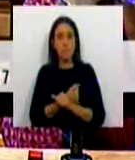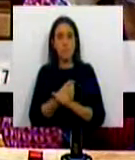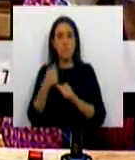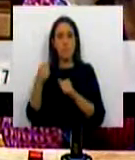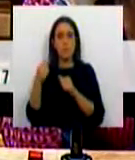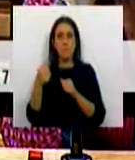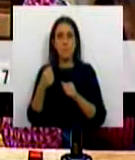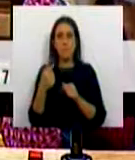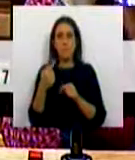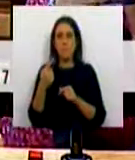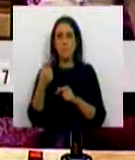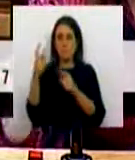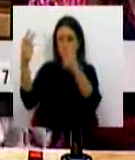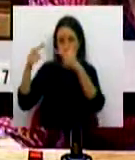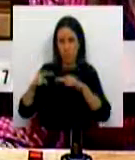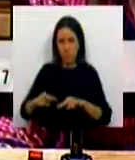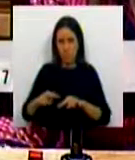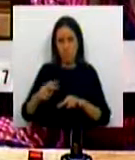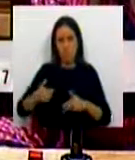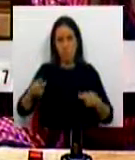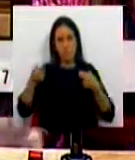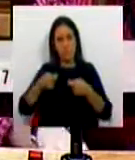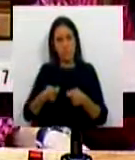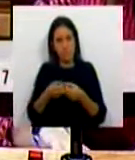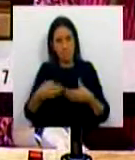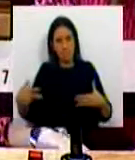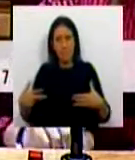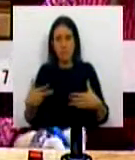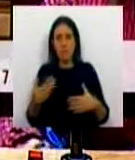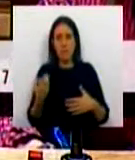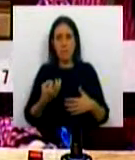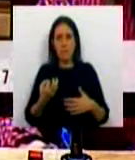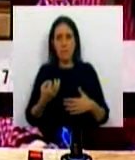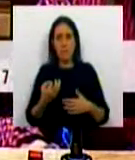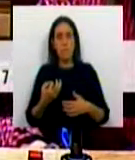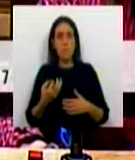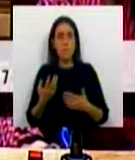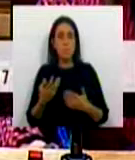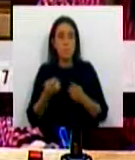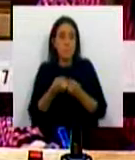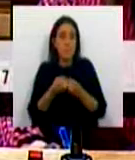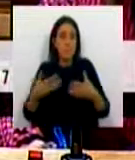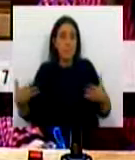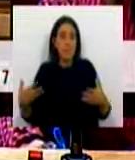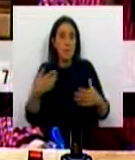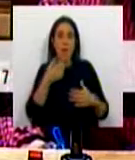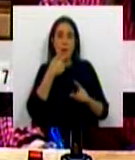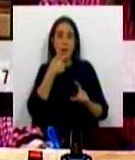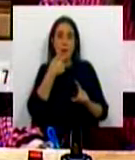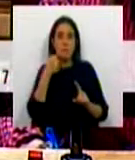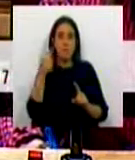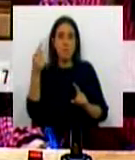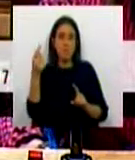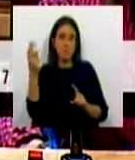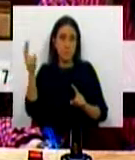a crescer de forma acentuada. Não há, neste domínio, crescimento sem importações. O investimento privado